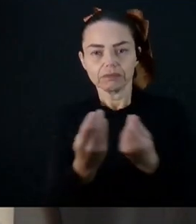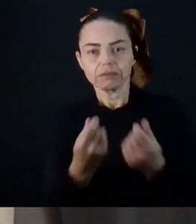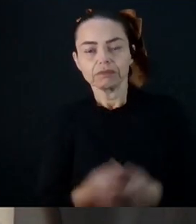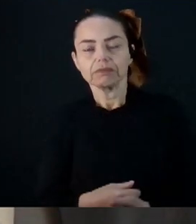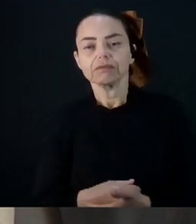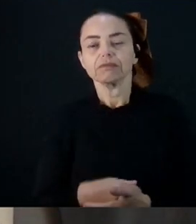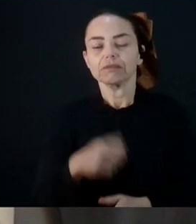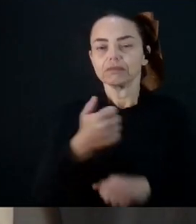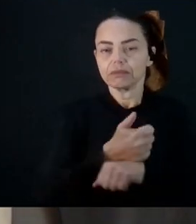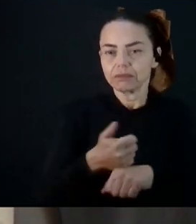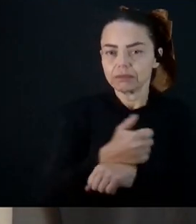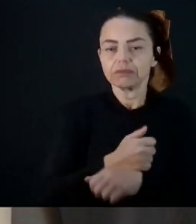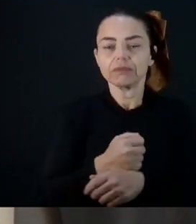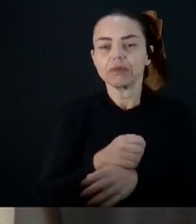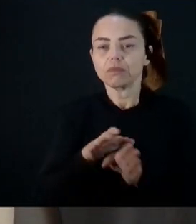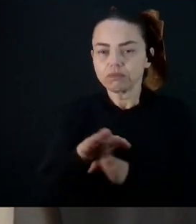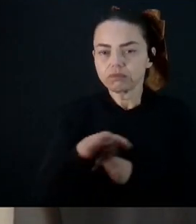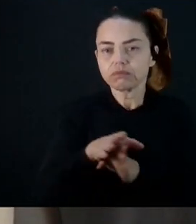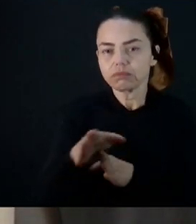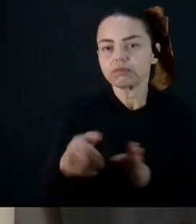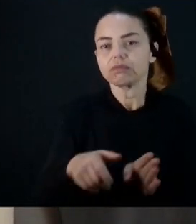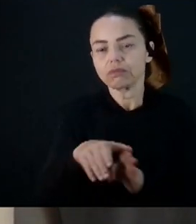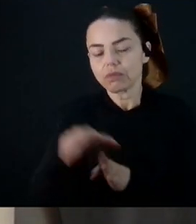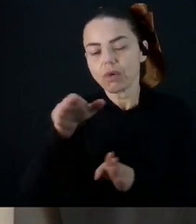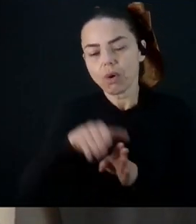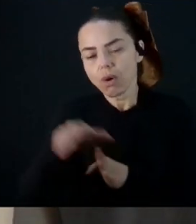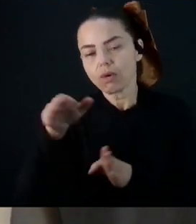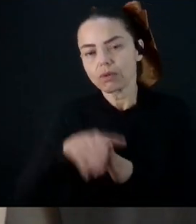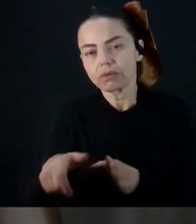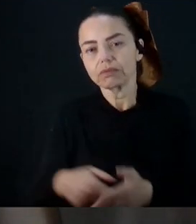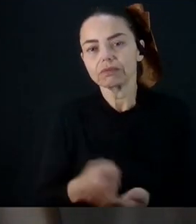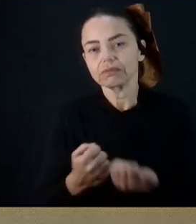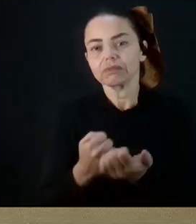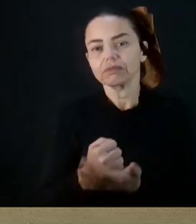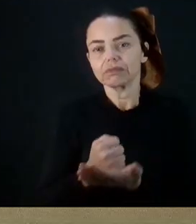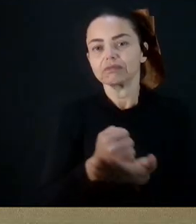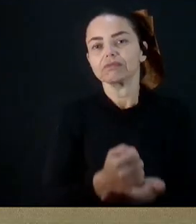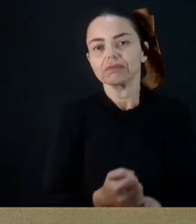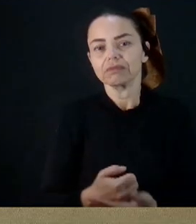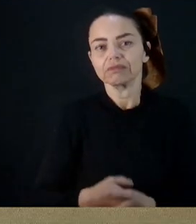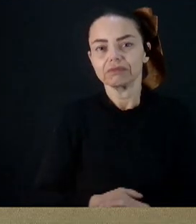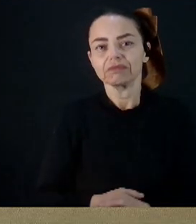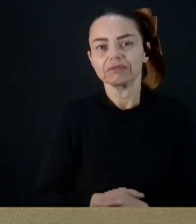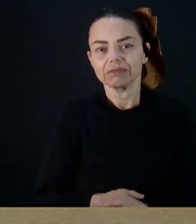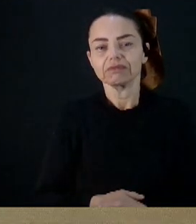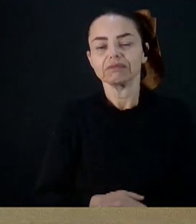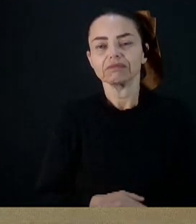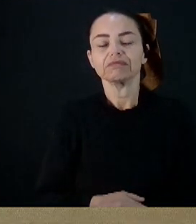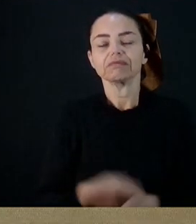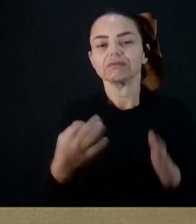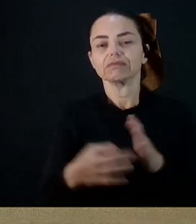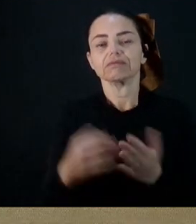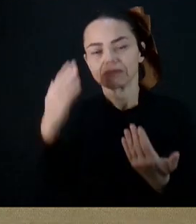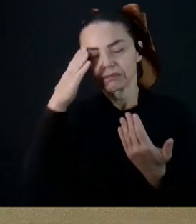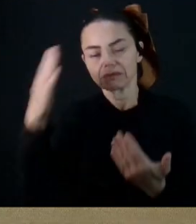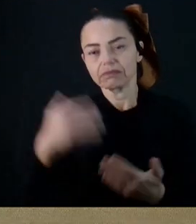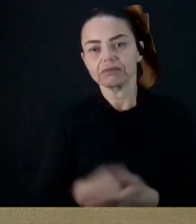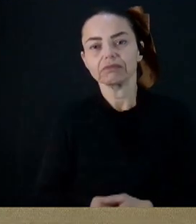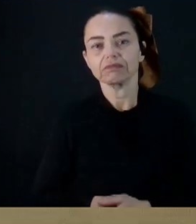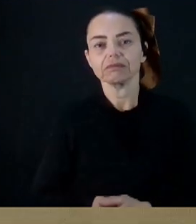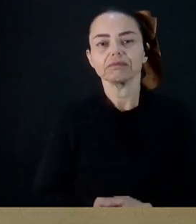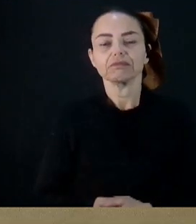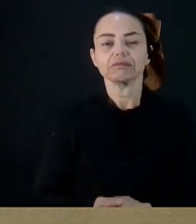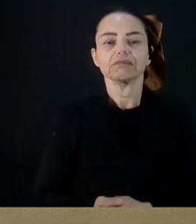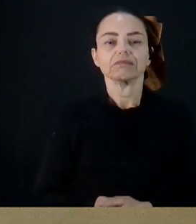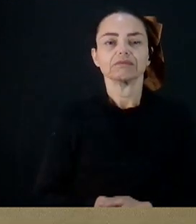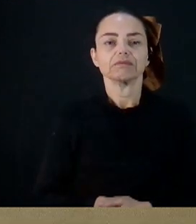profissional, né, Exato. especializado vai conseguir dar esse suporte. Muito Então, obrigada. acho que a dica seria essa. Muito obrigada por nos Imagina. orientar, viu? Eu que